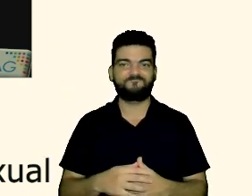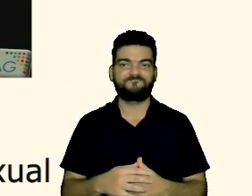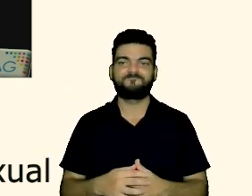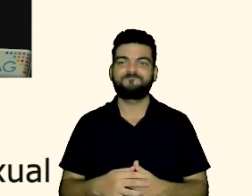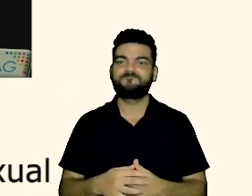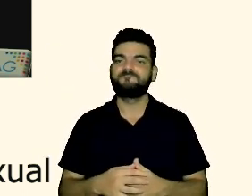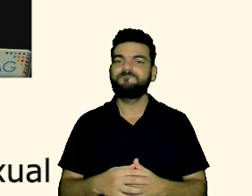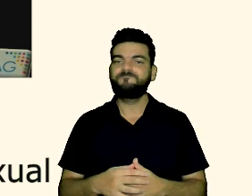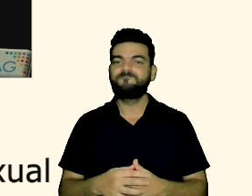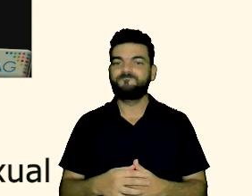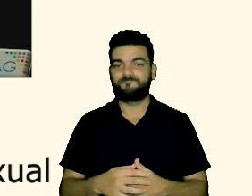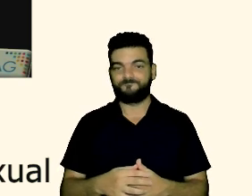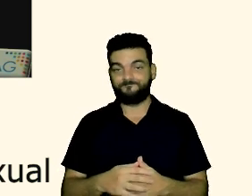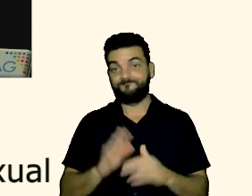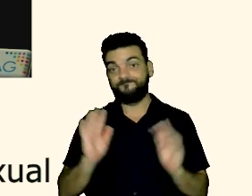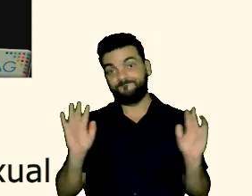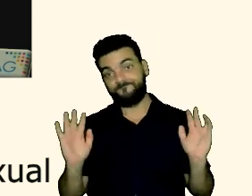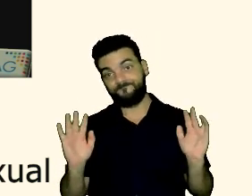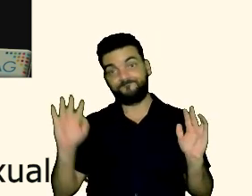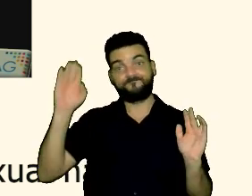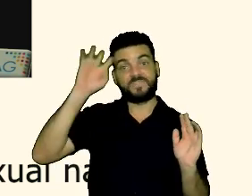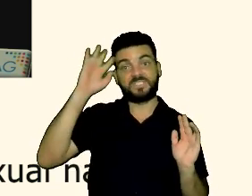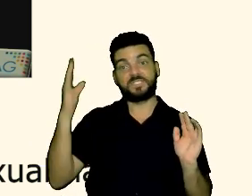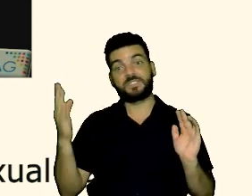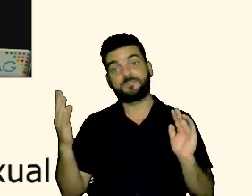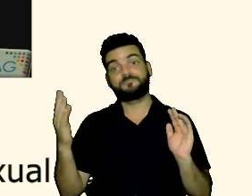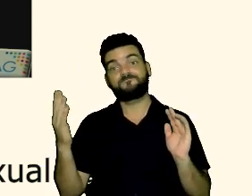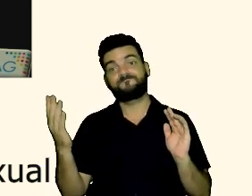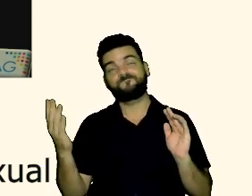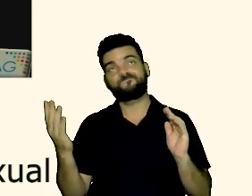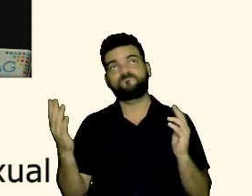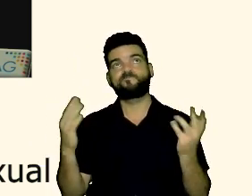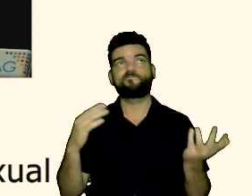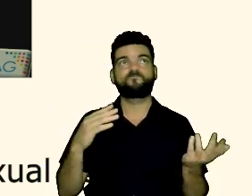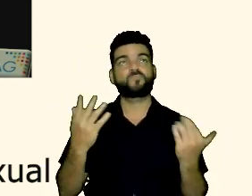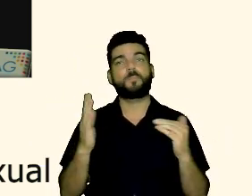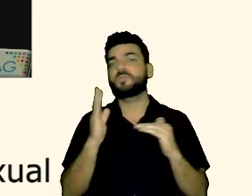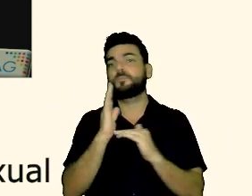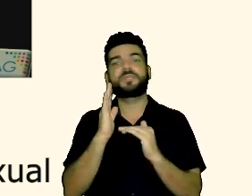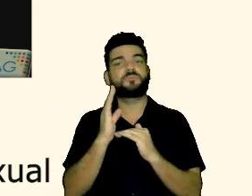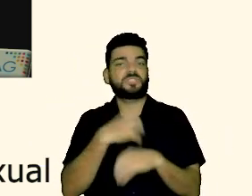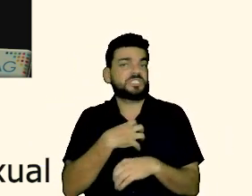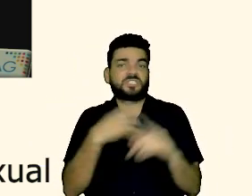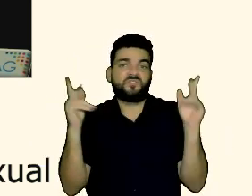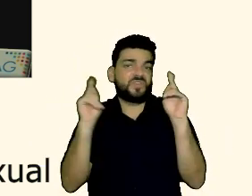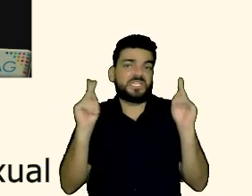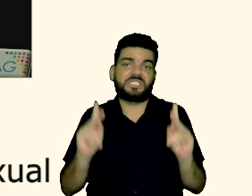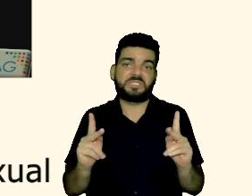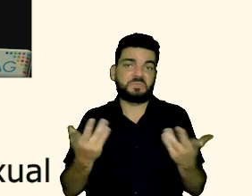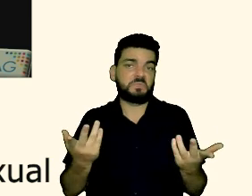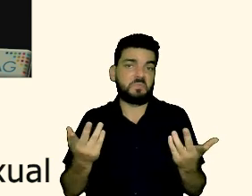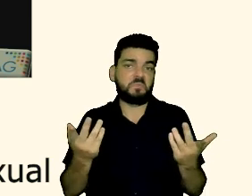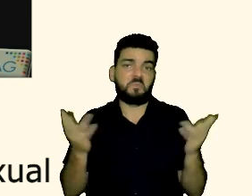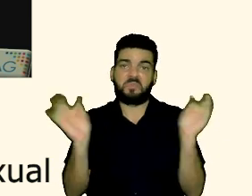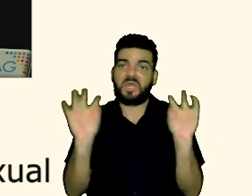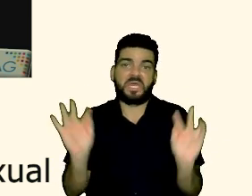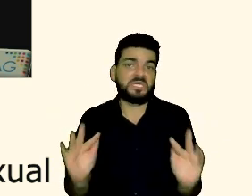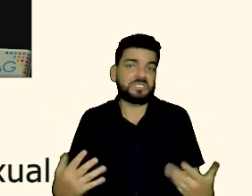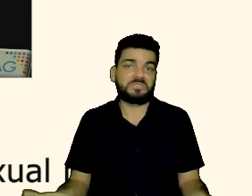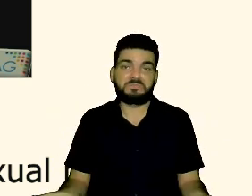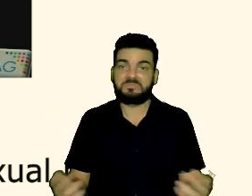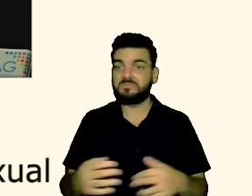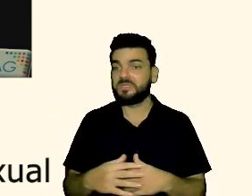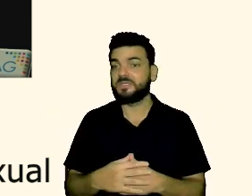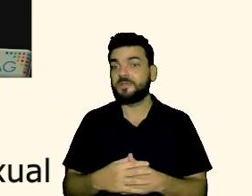outro mínima condição de respeito e que ele esteja também aberto a receber um feedback